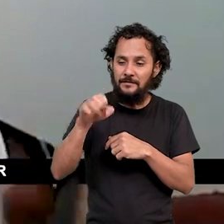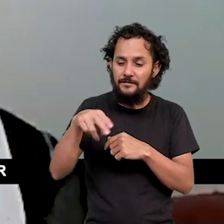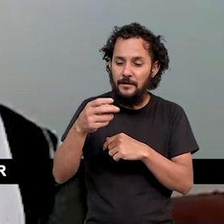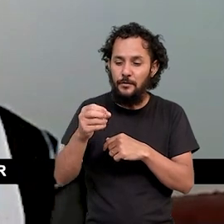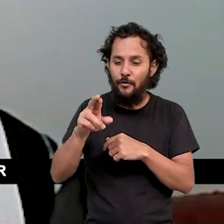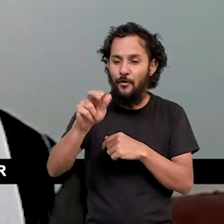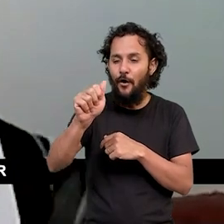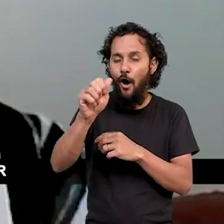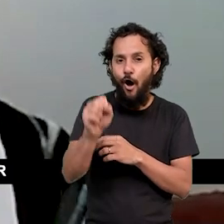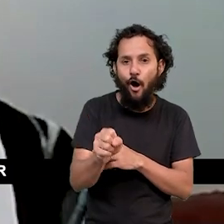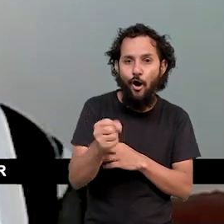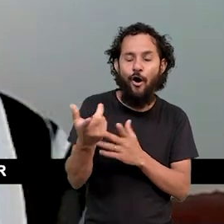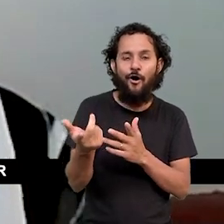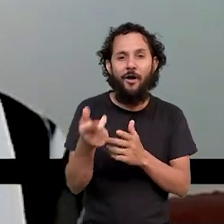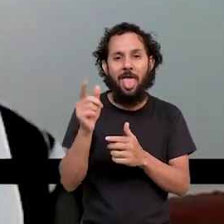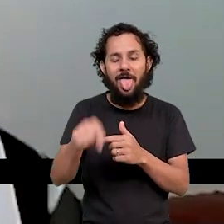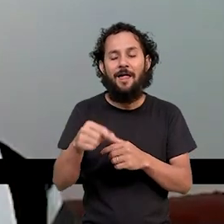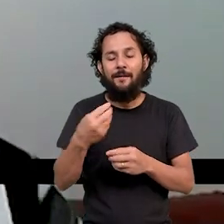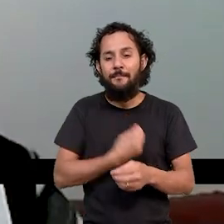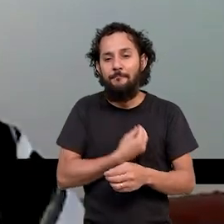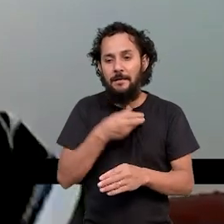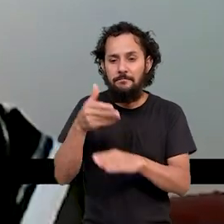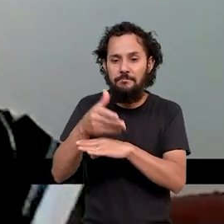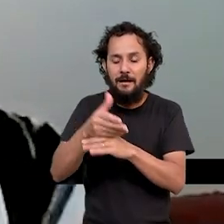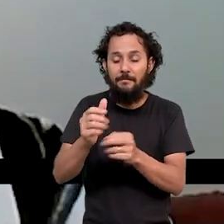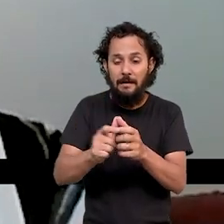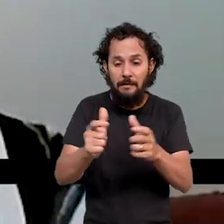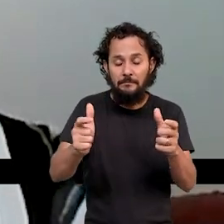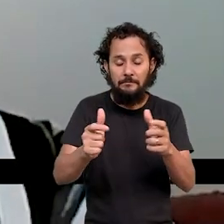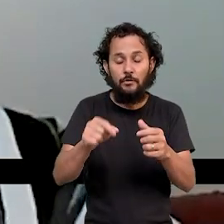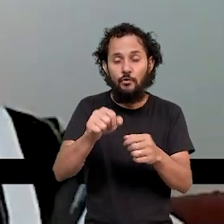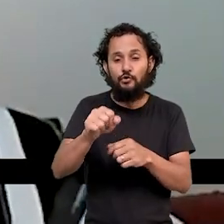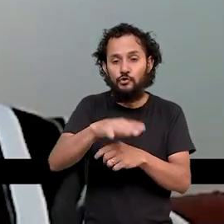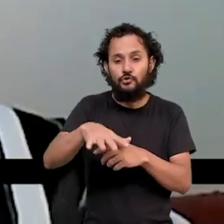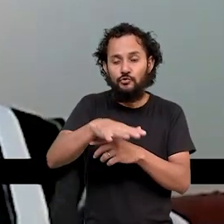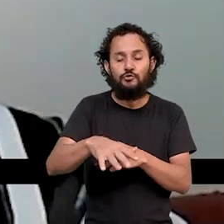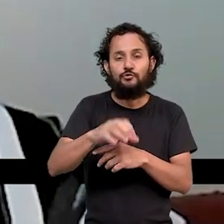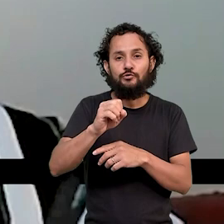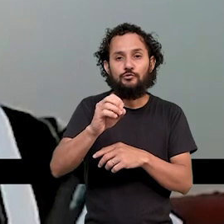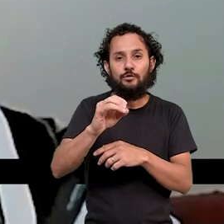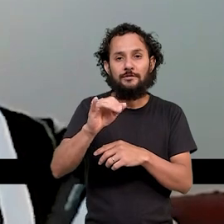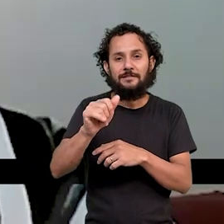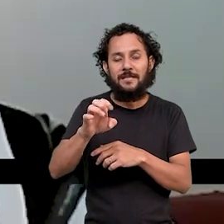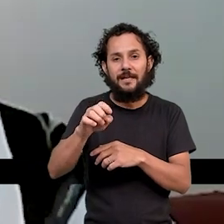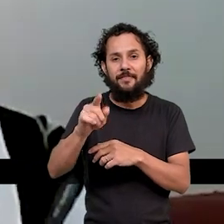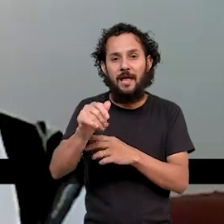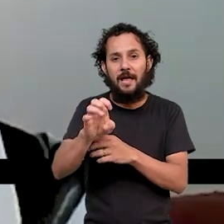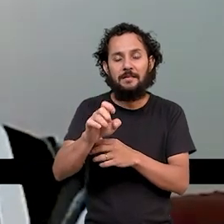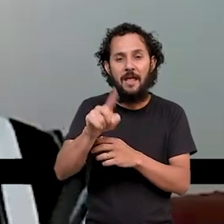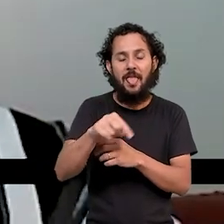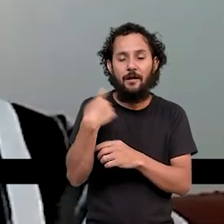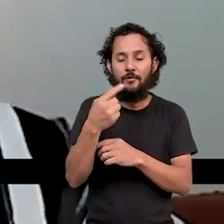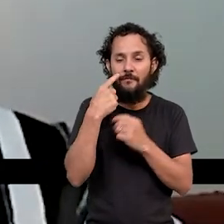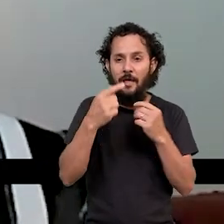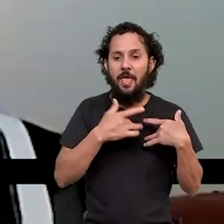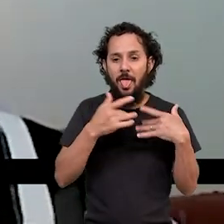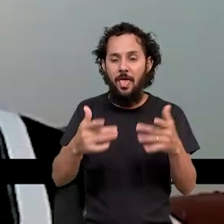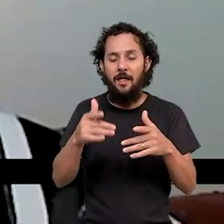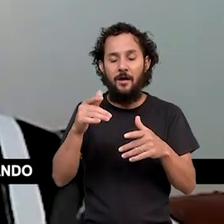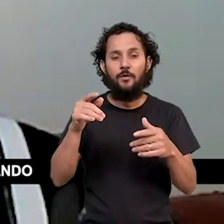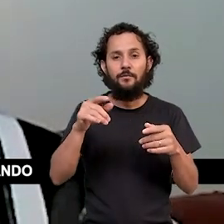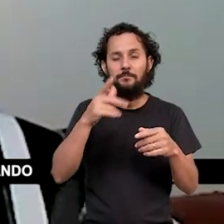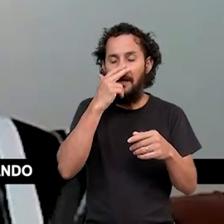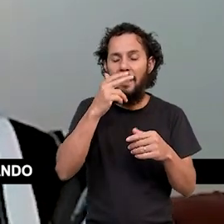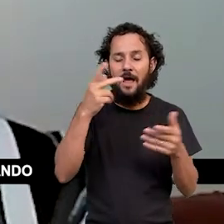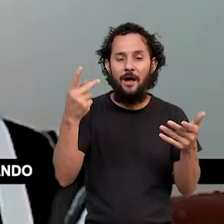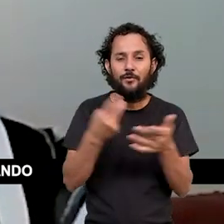chamar as senhoras da corte para poder participar e criar uma sociedade de beneficência, que a gente também vê que isso